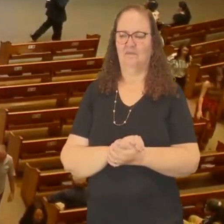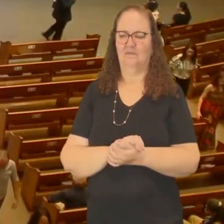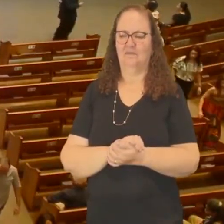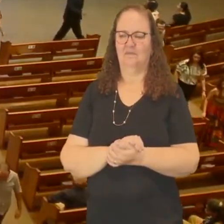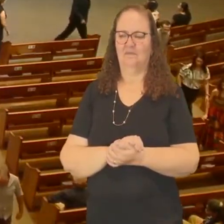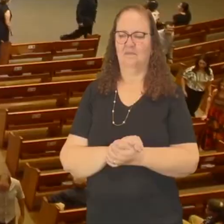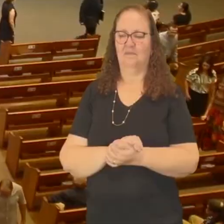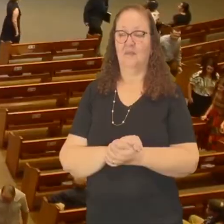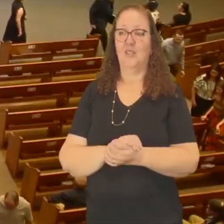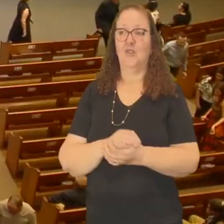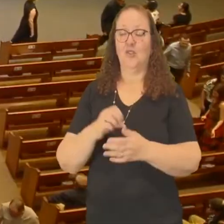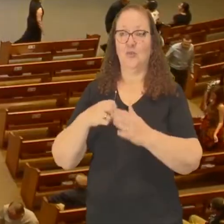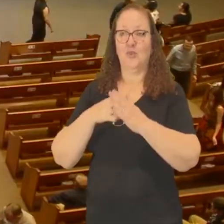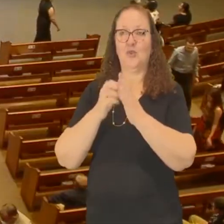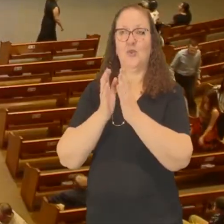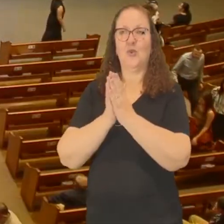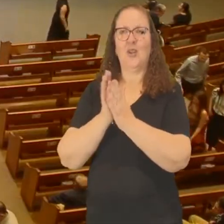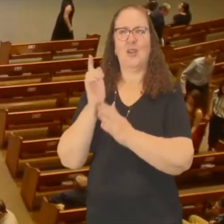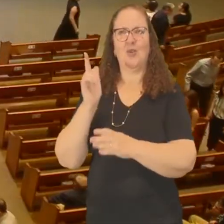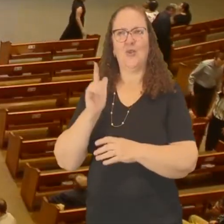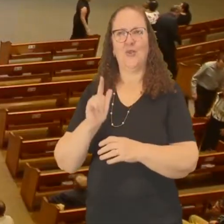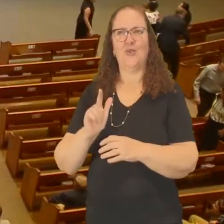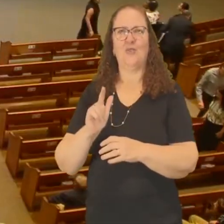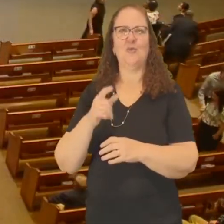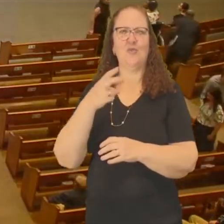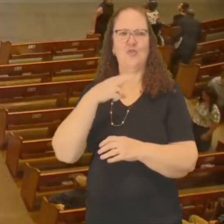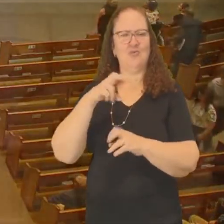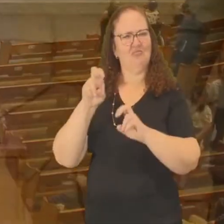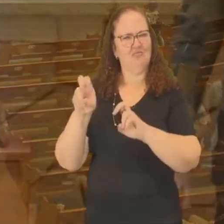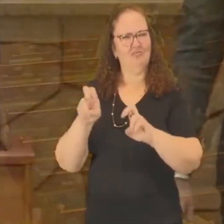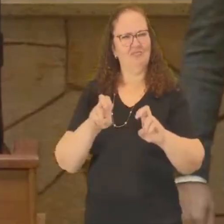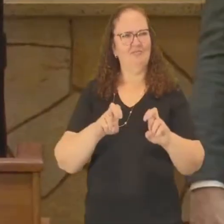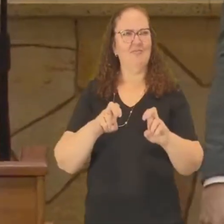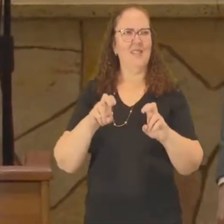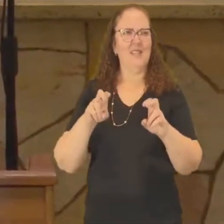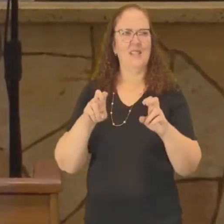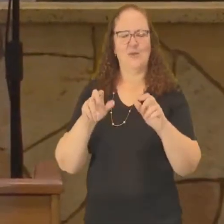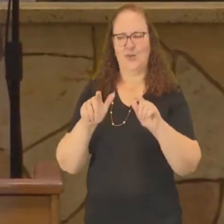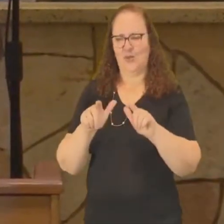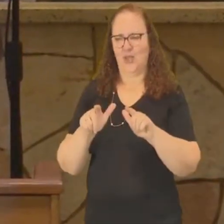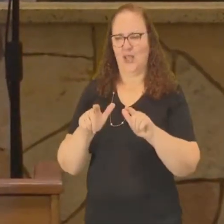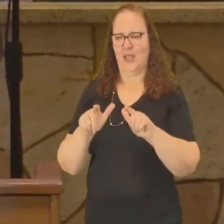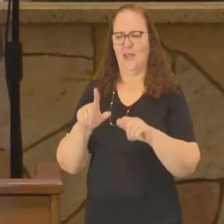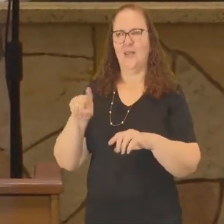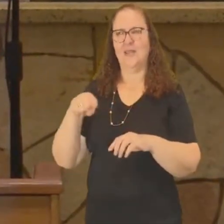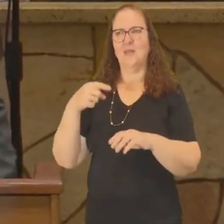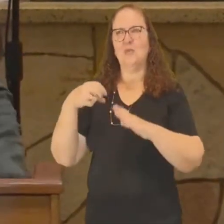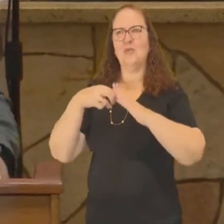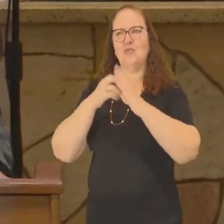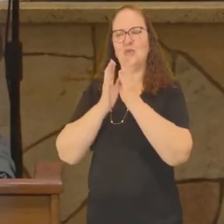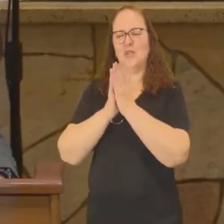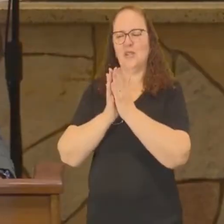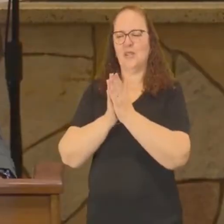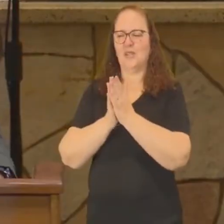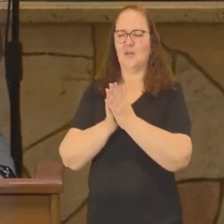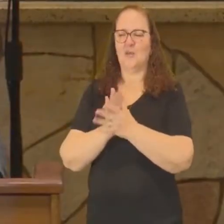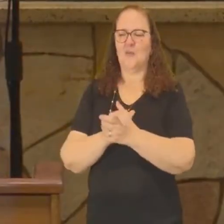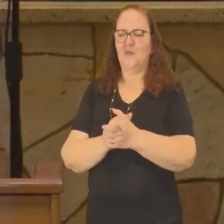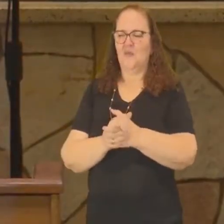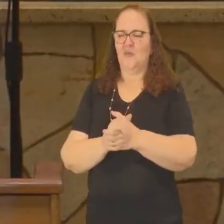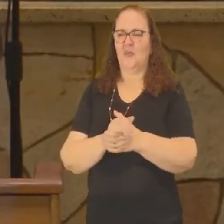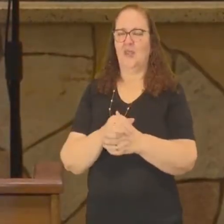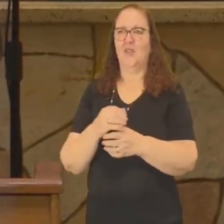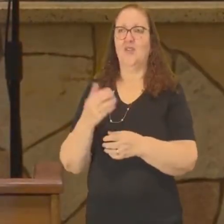Nós vamos orar, esperar os irmãos voltarem aos seus lugares. E com essa oração, assim, portanto, nós